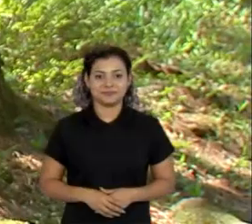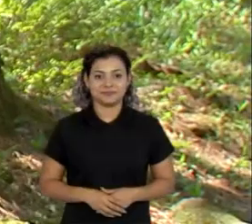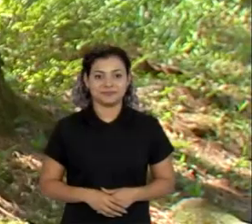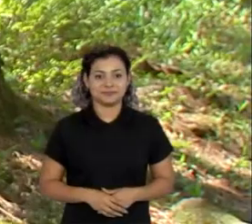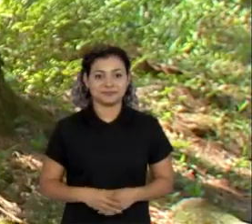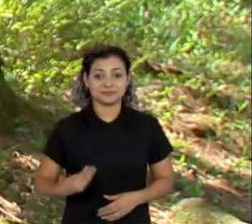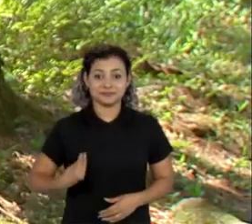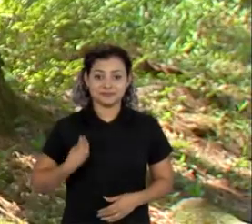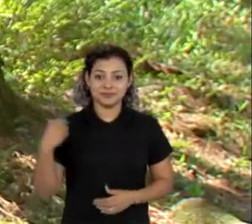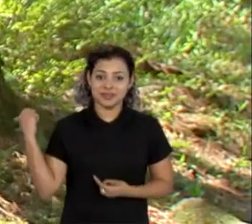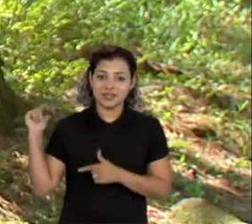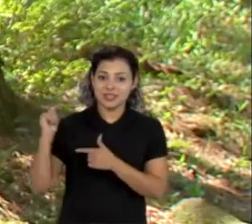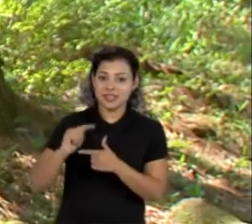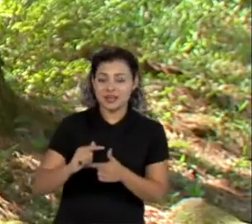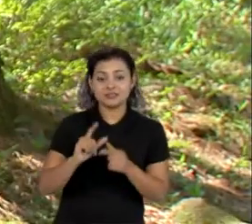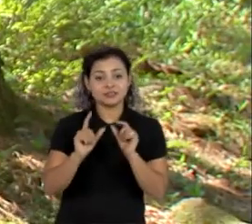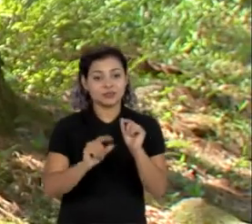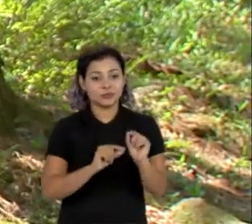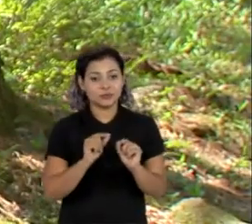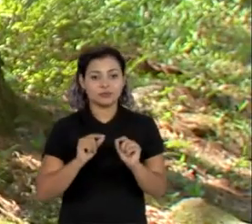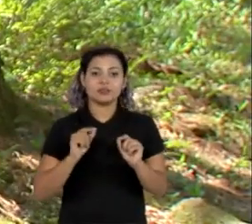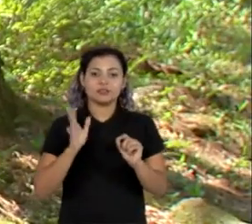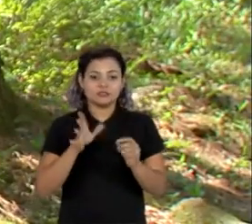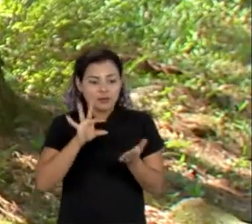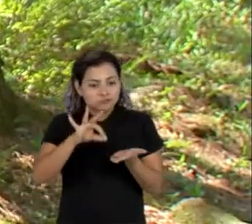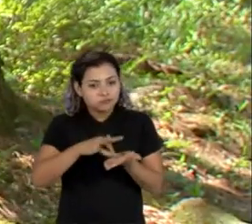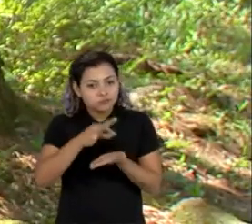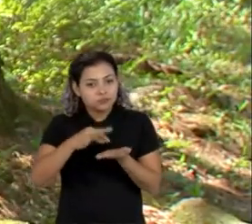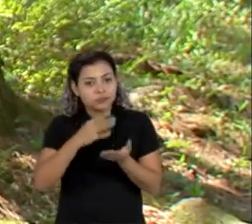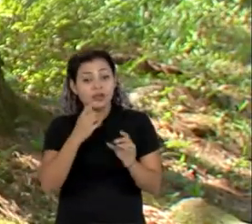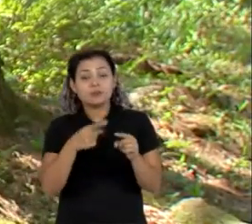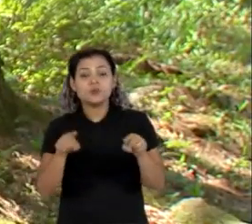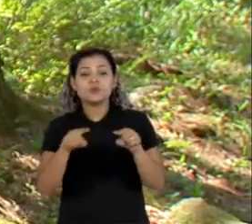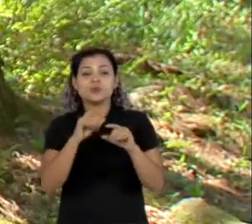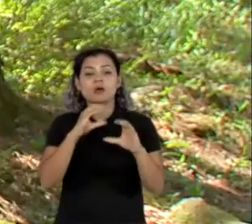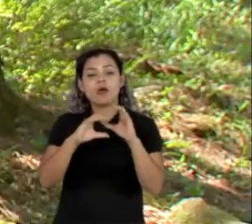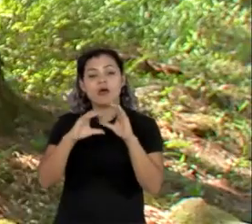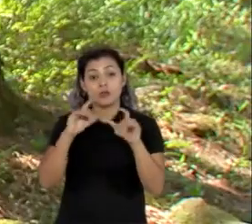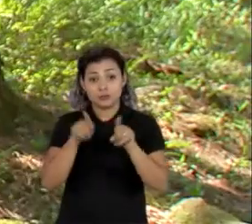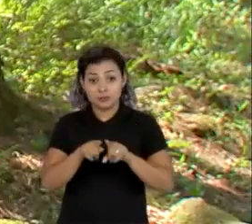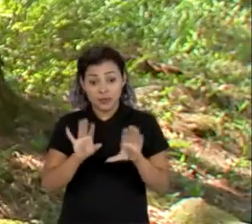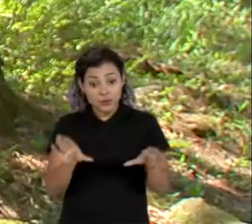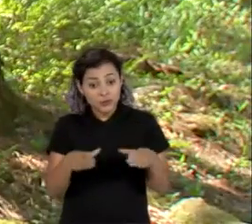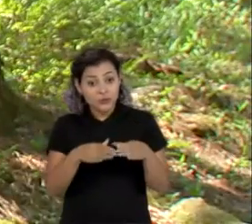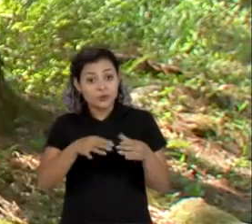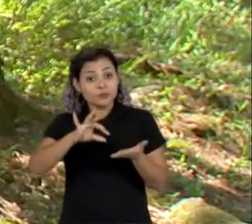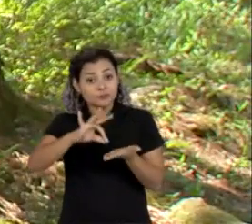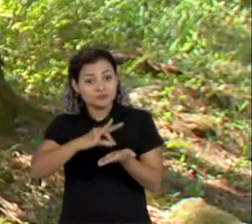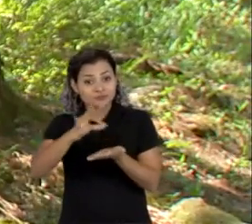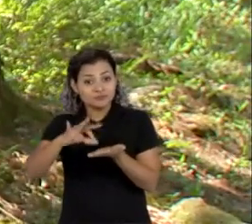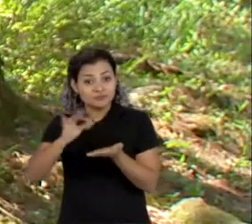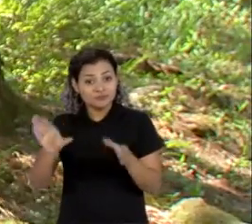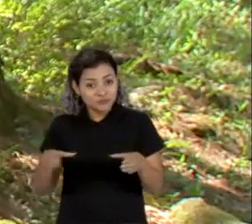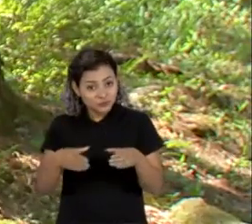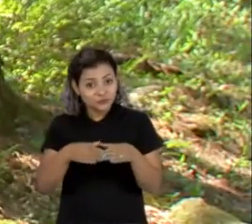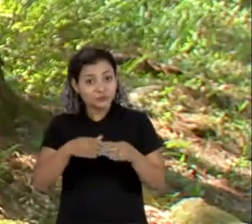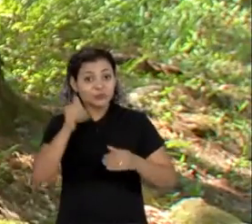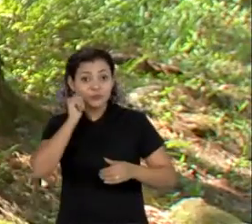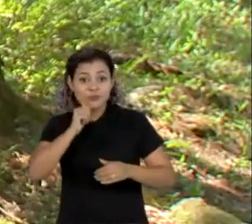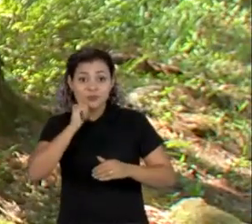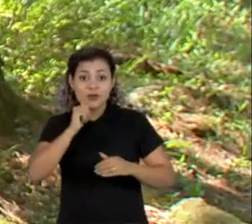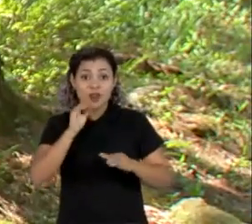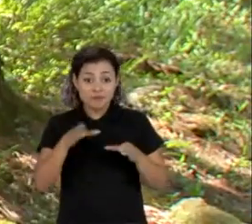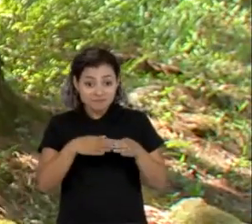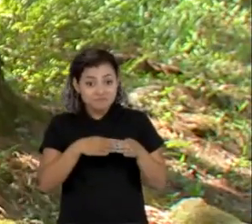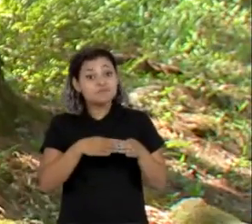Manter viva a tradição da renda renascença e dos cantos de trabalho é o que faz o grupo Rendeiras da Aldeia. As mulheres